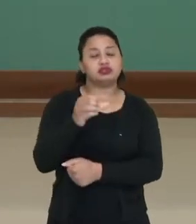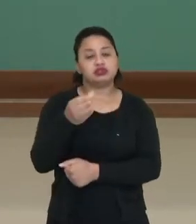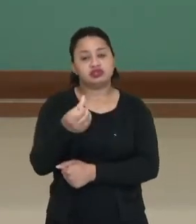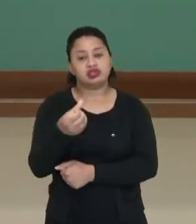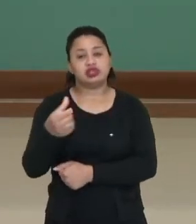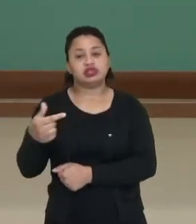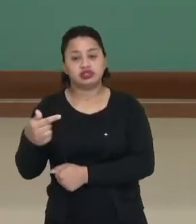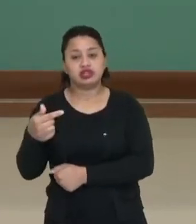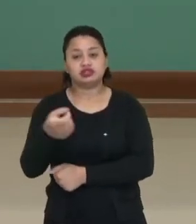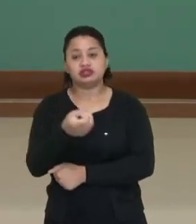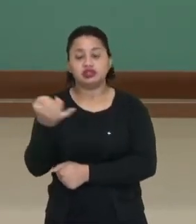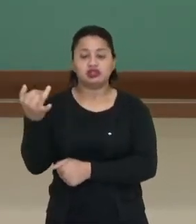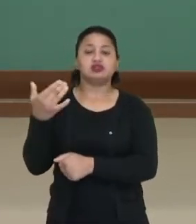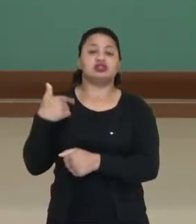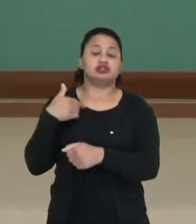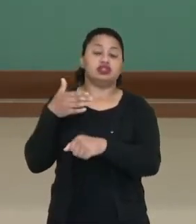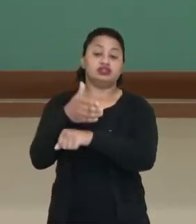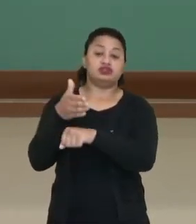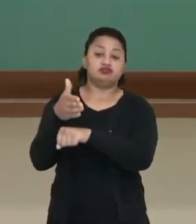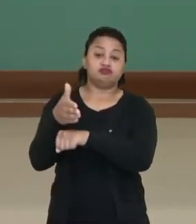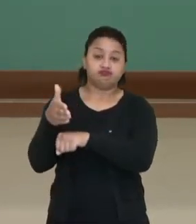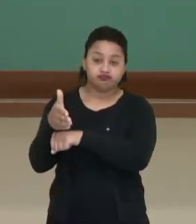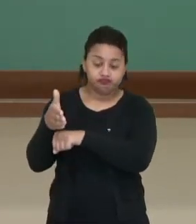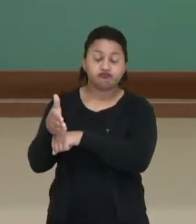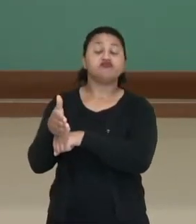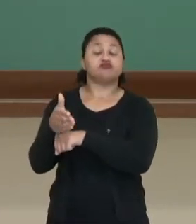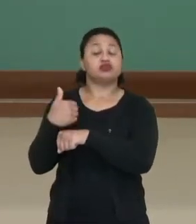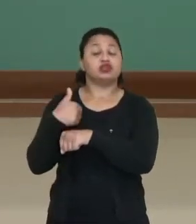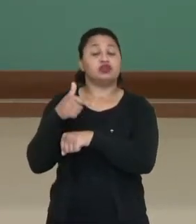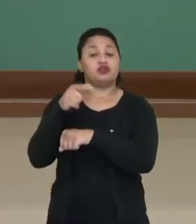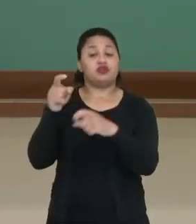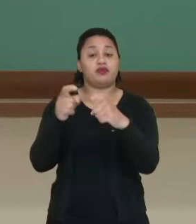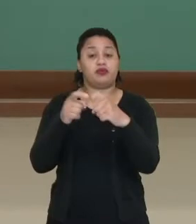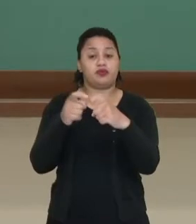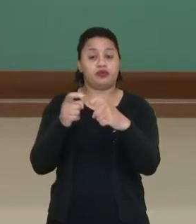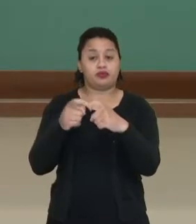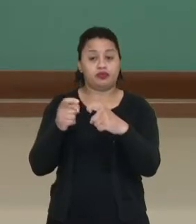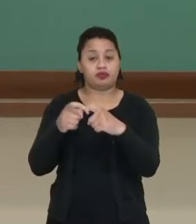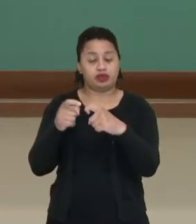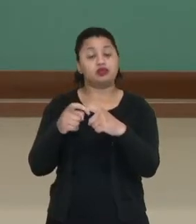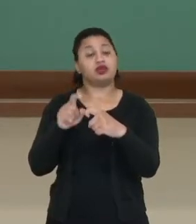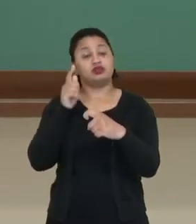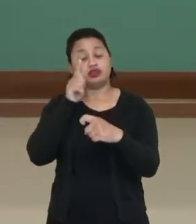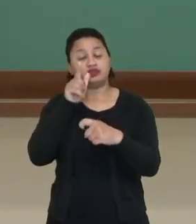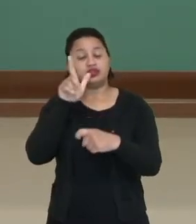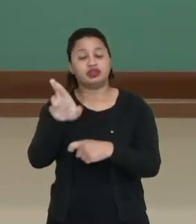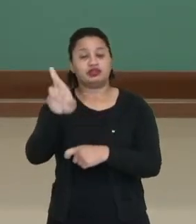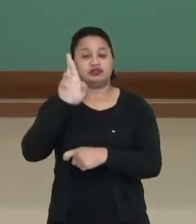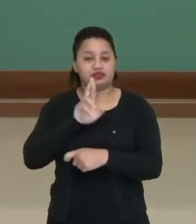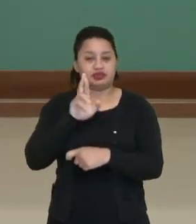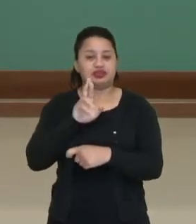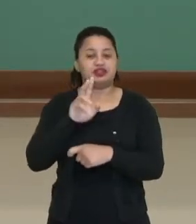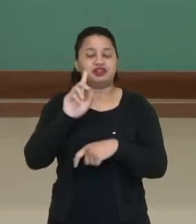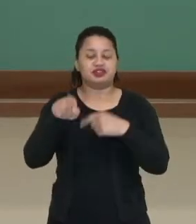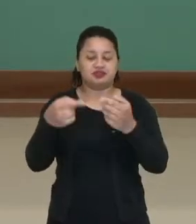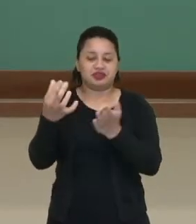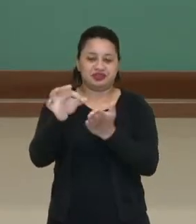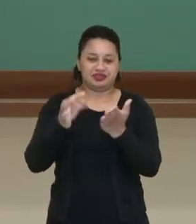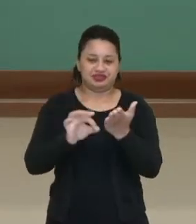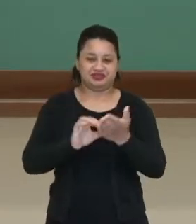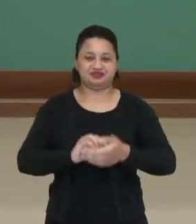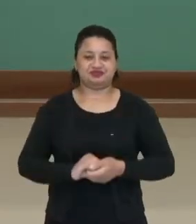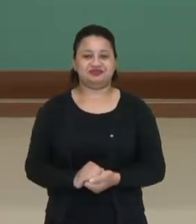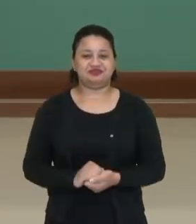que é a quantidade de funções, a quantidade de consultas que ele vai fazer, e você chega na resposta. Já conferimos o que você